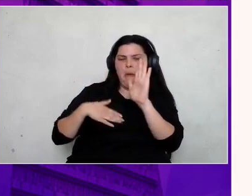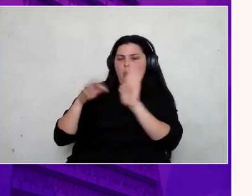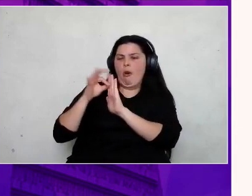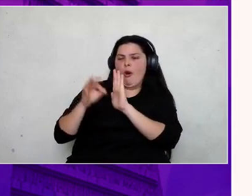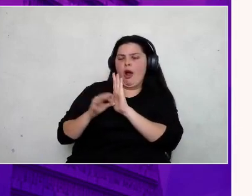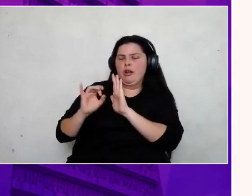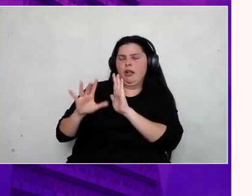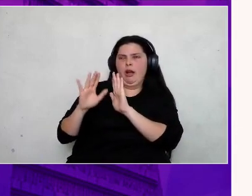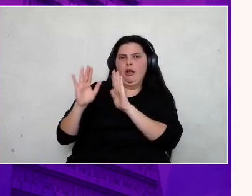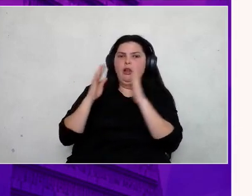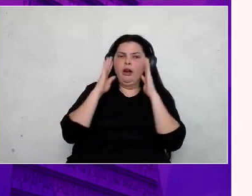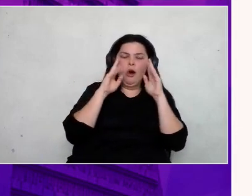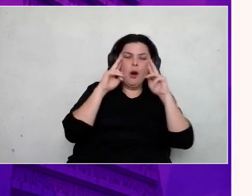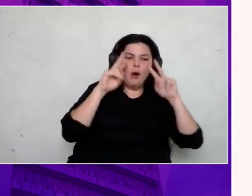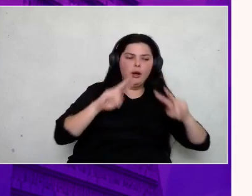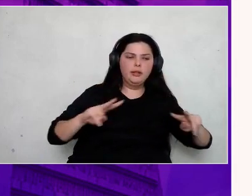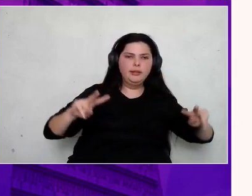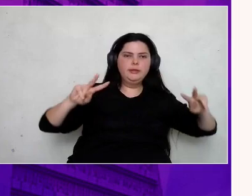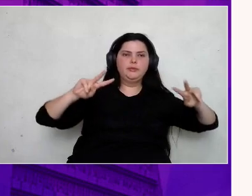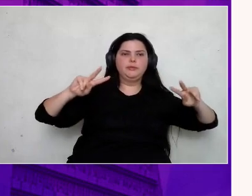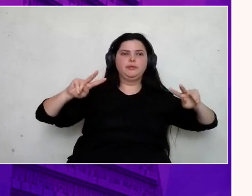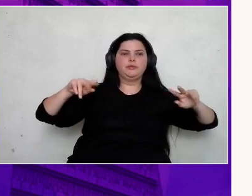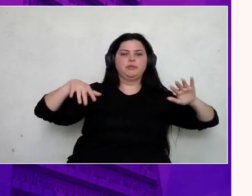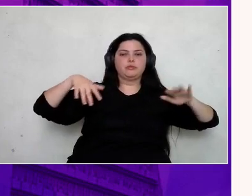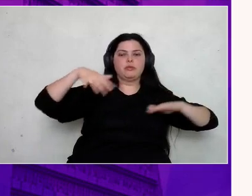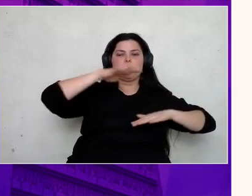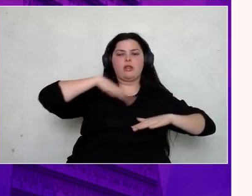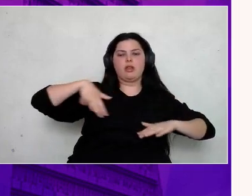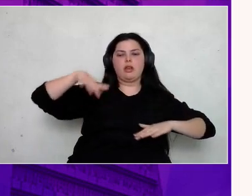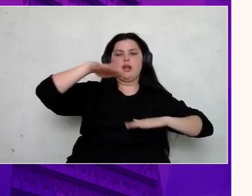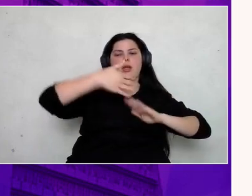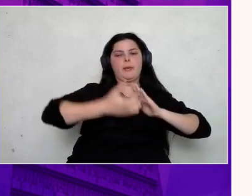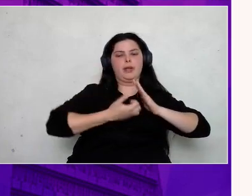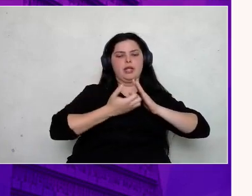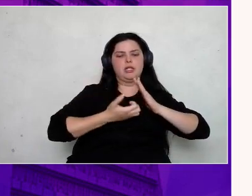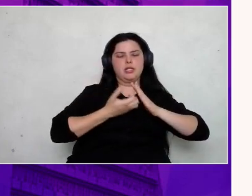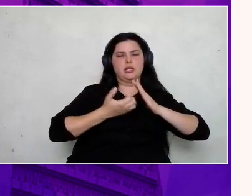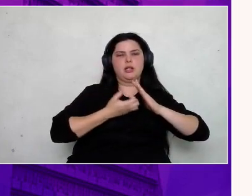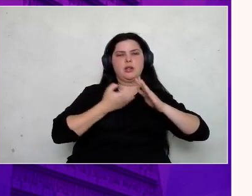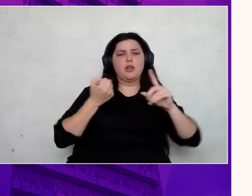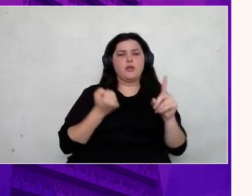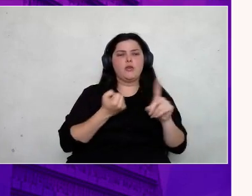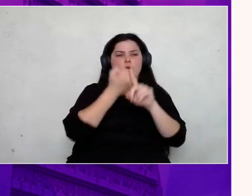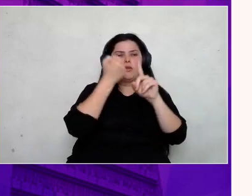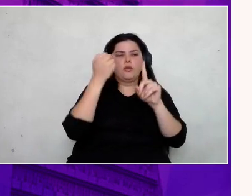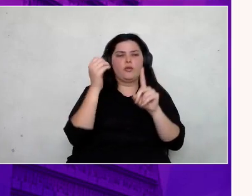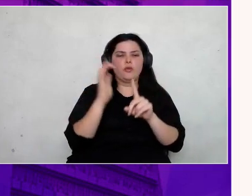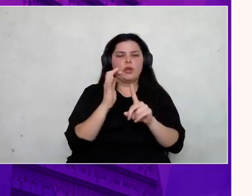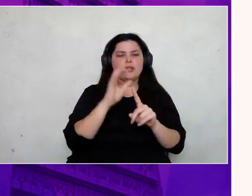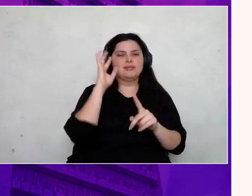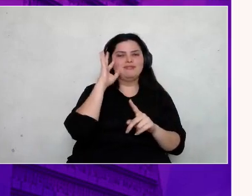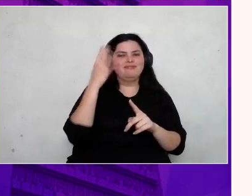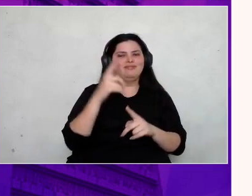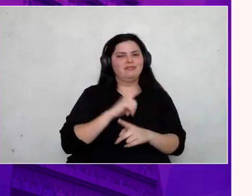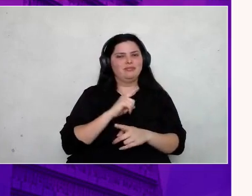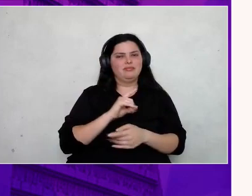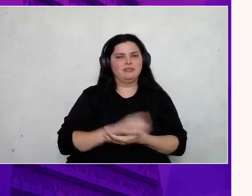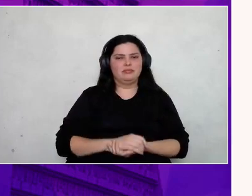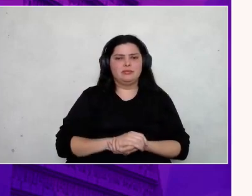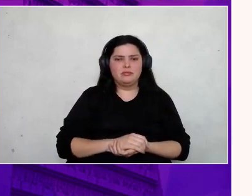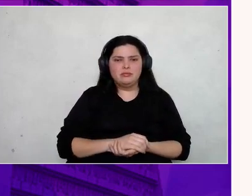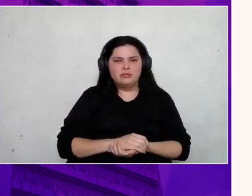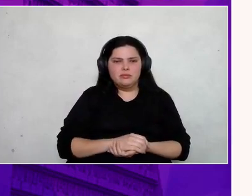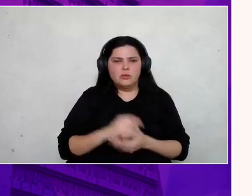passa a olhar todo o ecossistema da organização, o impacto disso quando você toma uma decisão. A próxima coisa que a